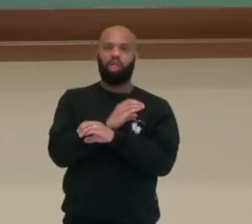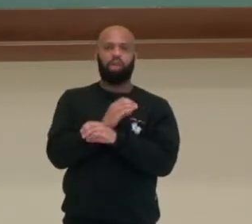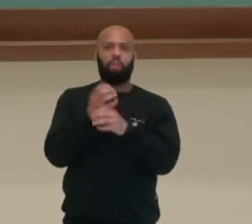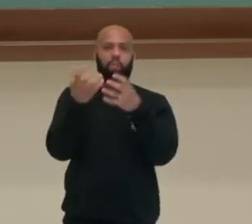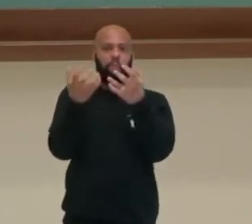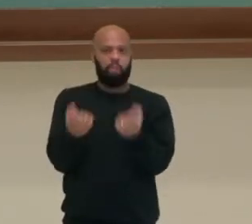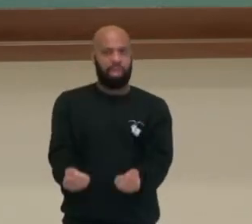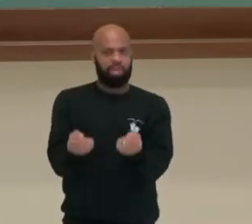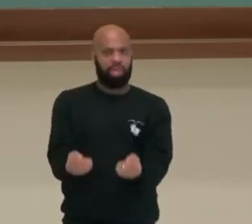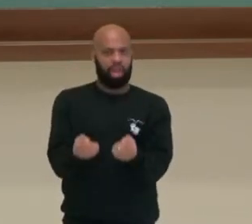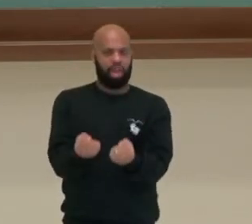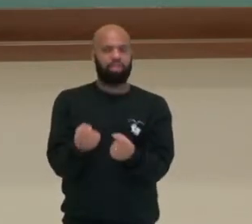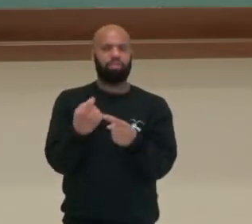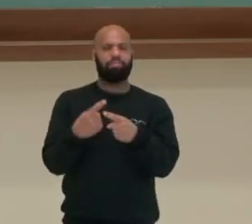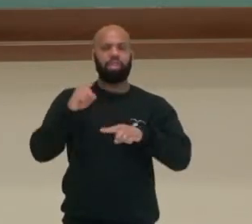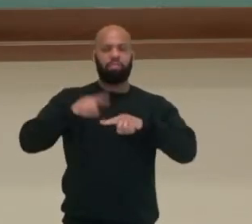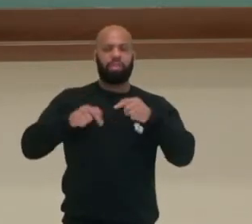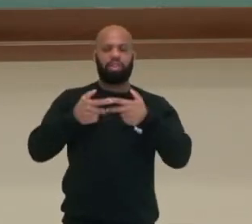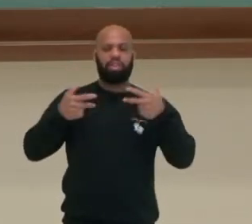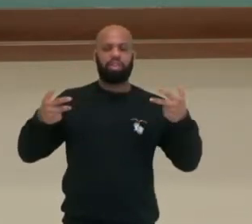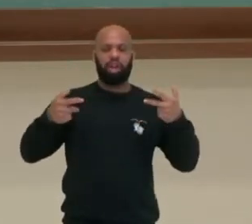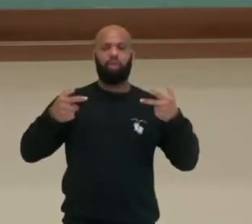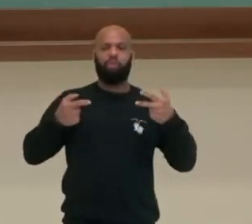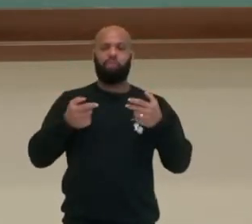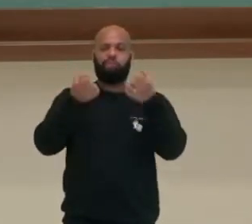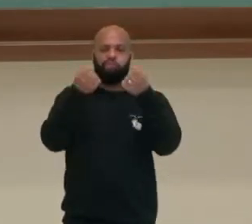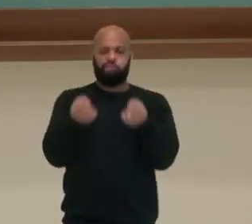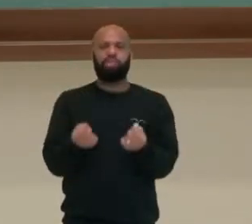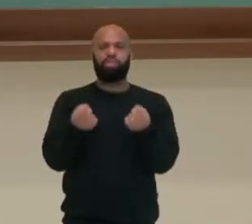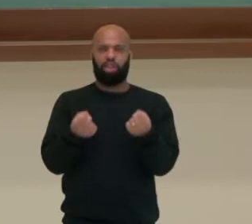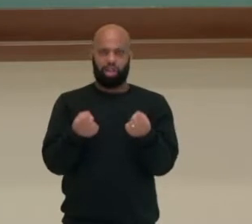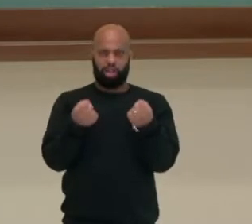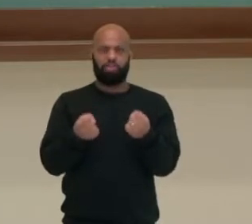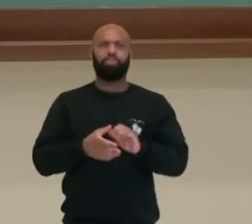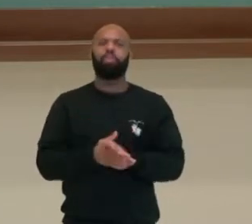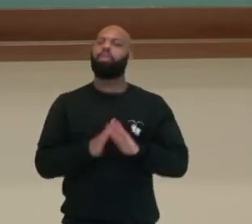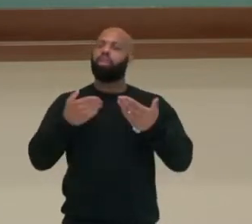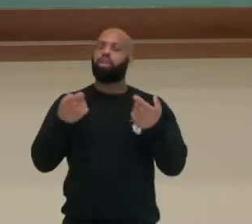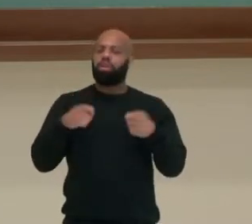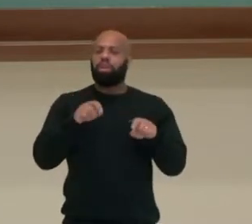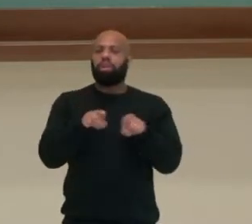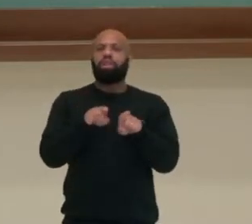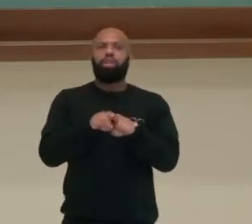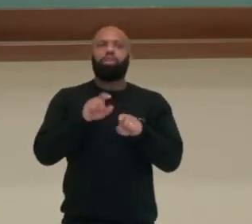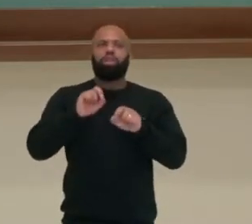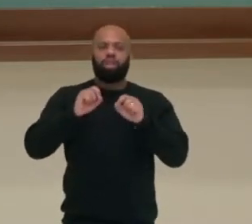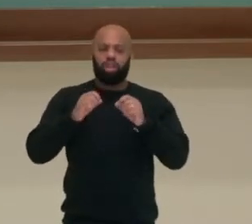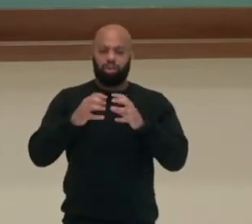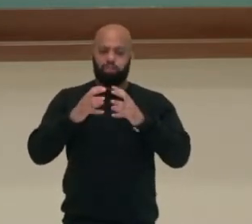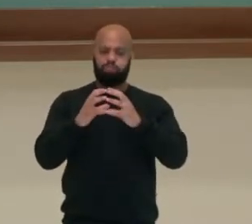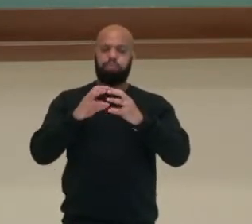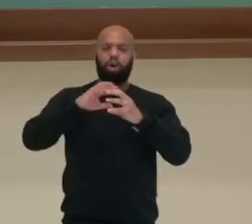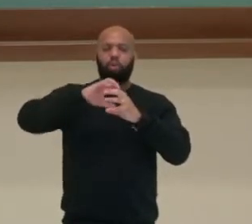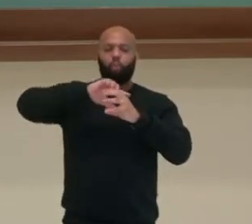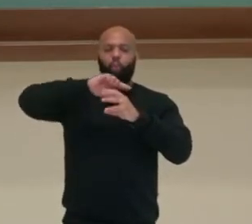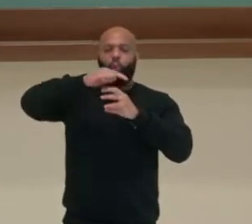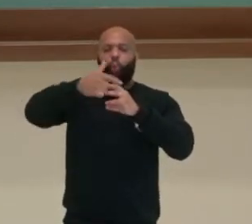material dela, ela é maciça, ok? E ela deve ser totalmente lisa, sem